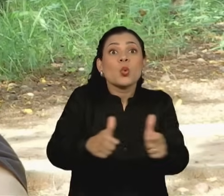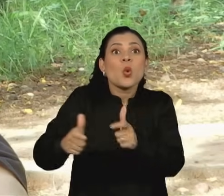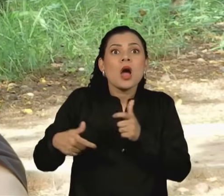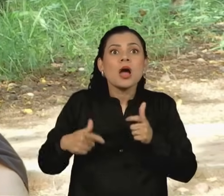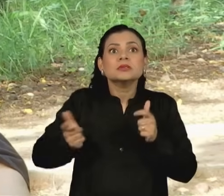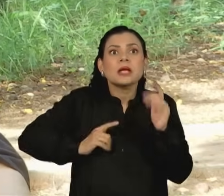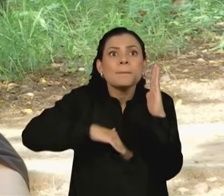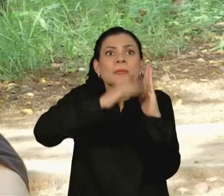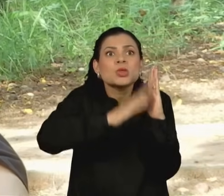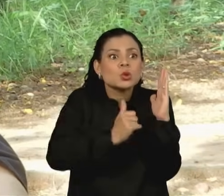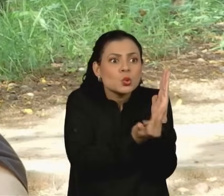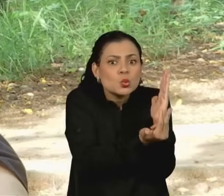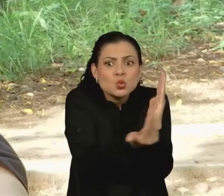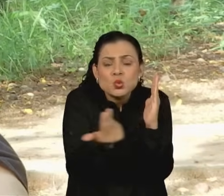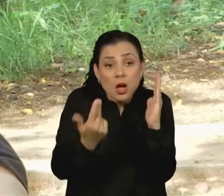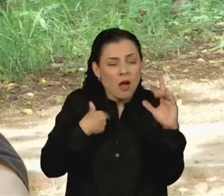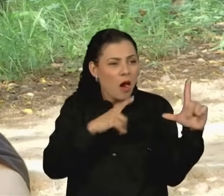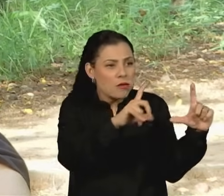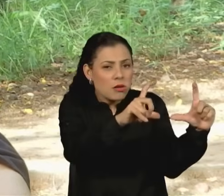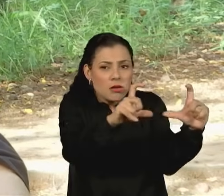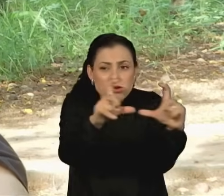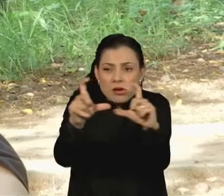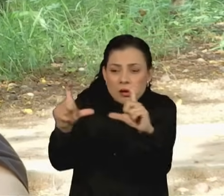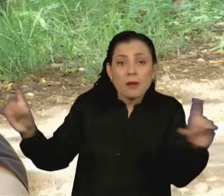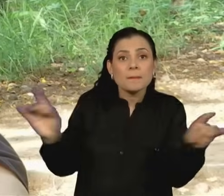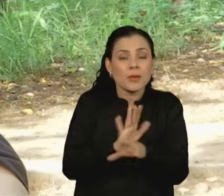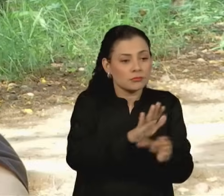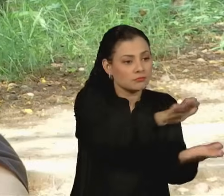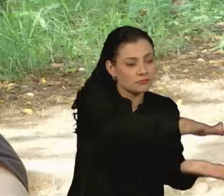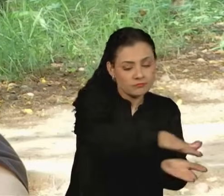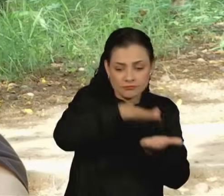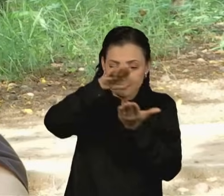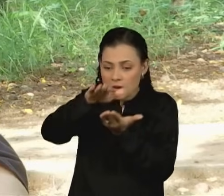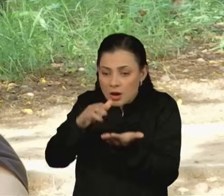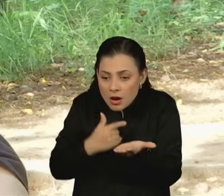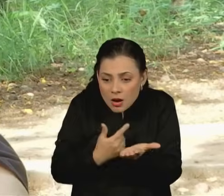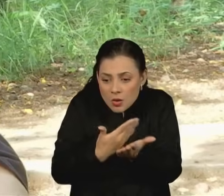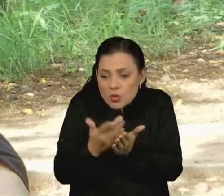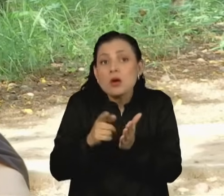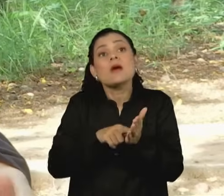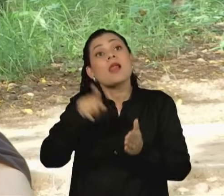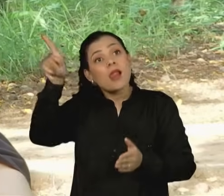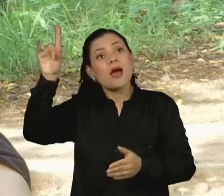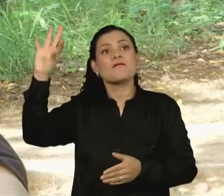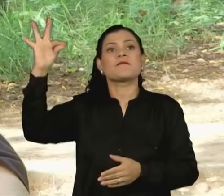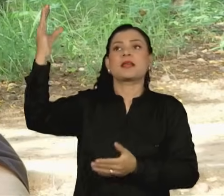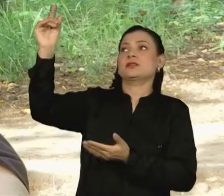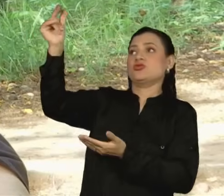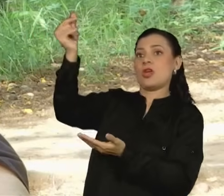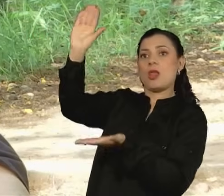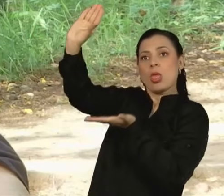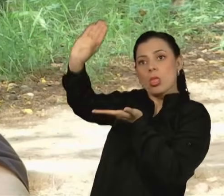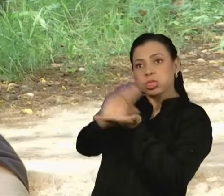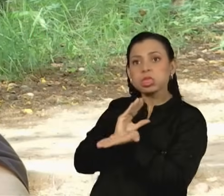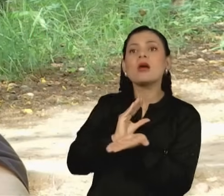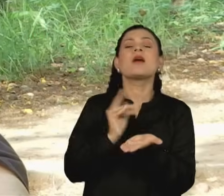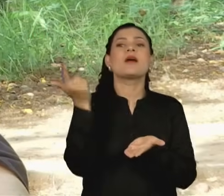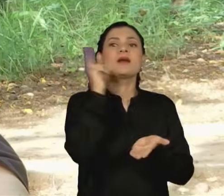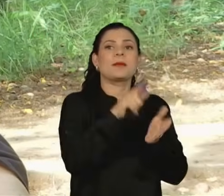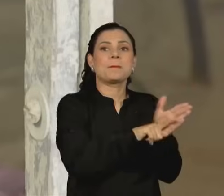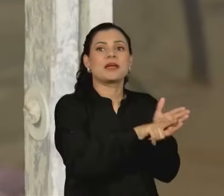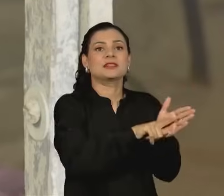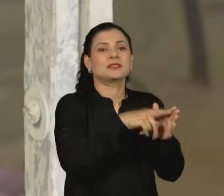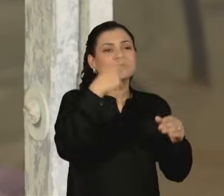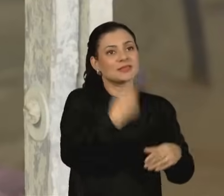pinturas que eu fotografei e com essas fotografias eu consegui que a França financiasse uma missão de pesquisa para